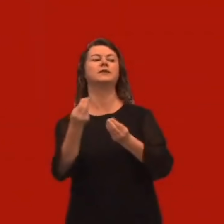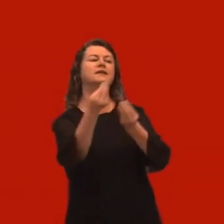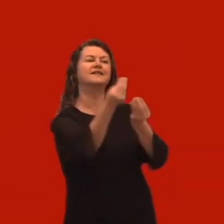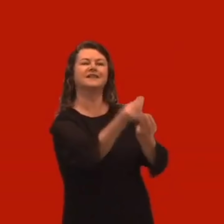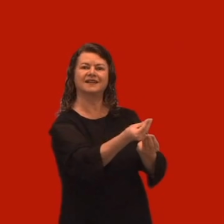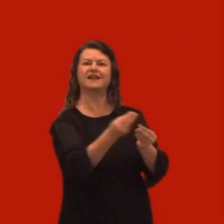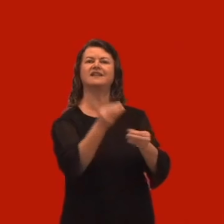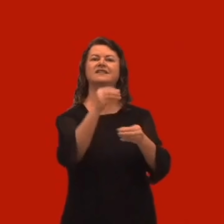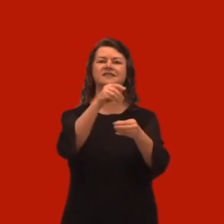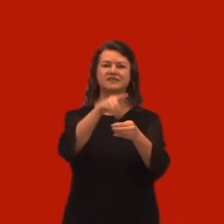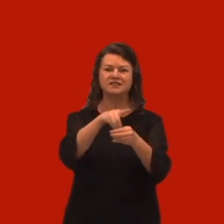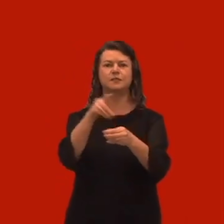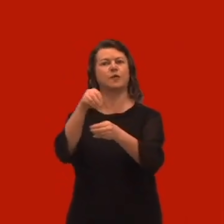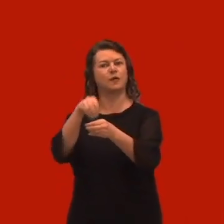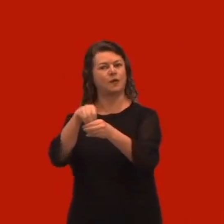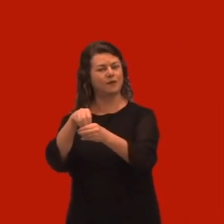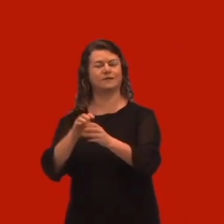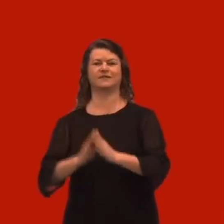igreja.